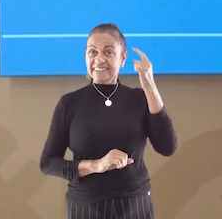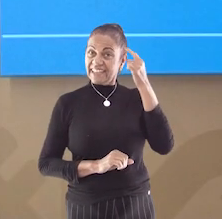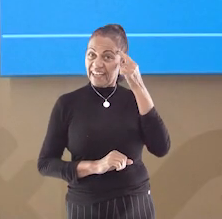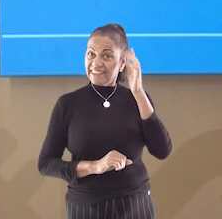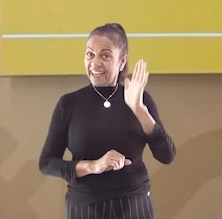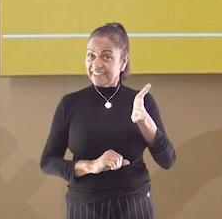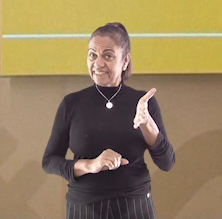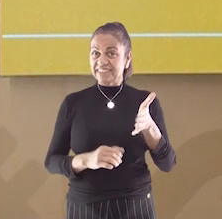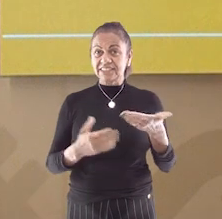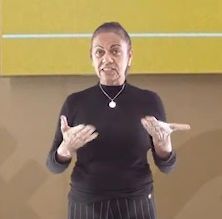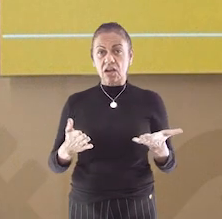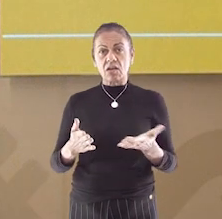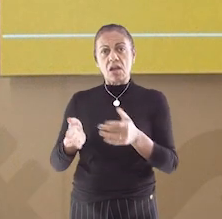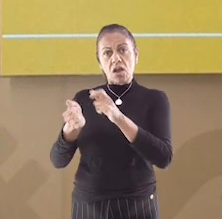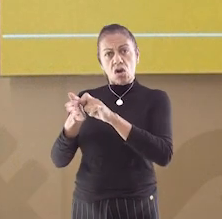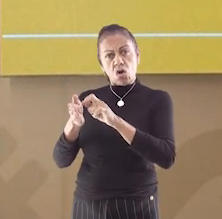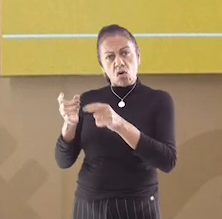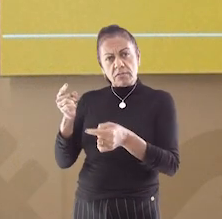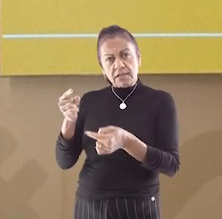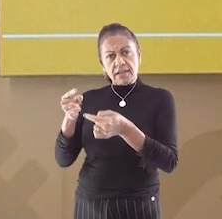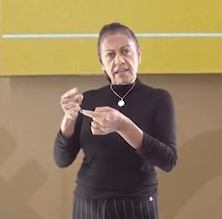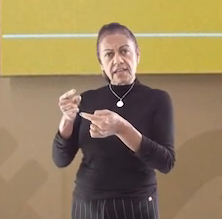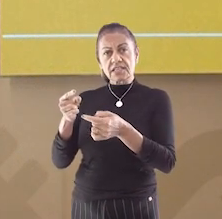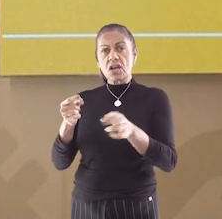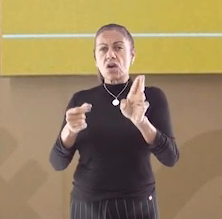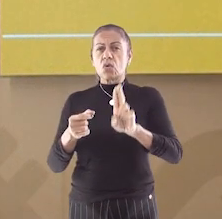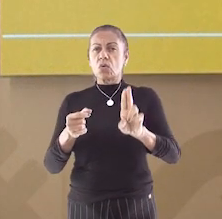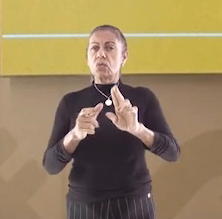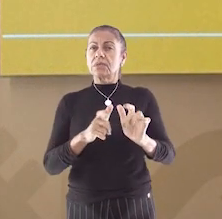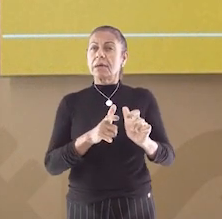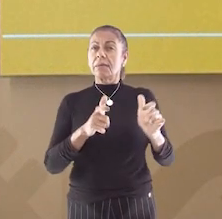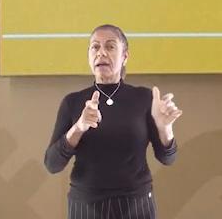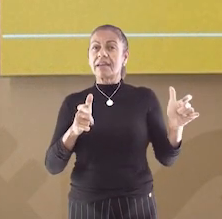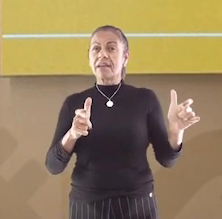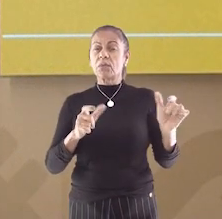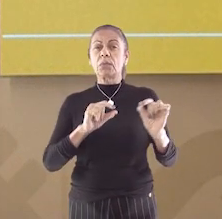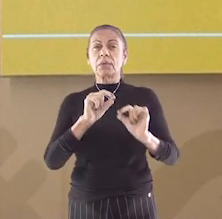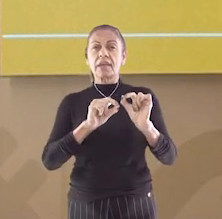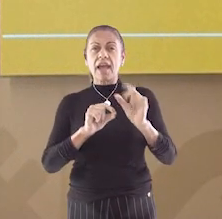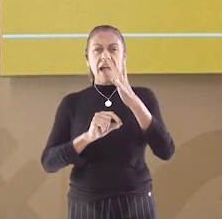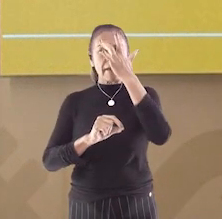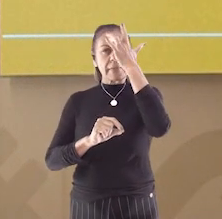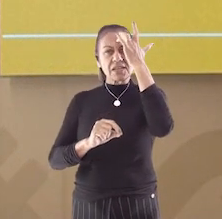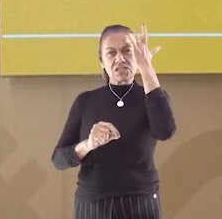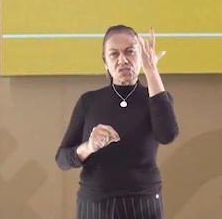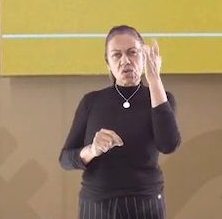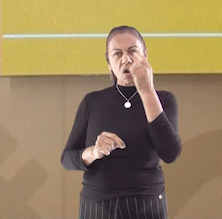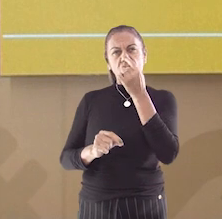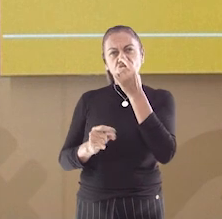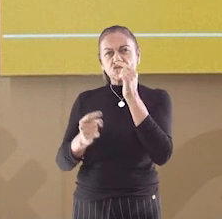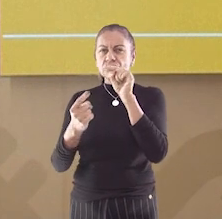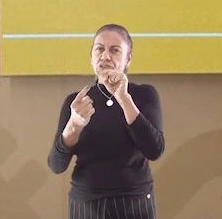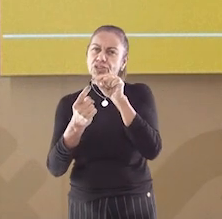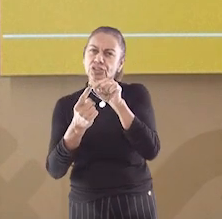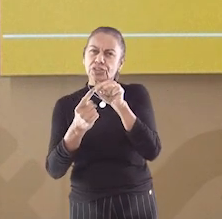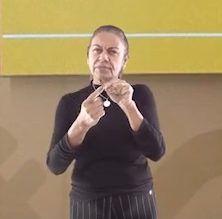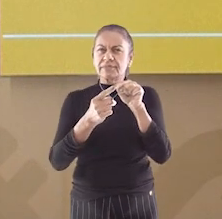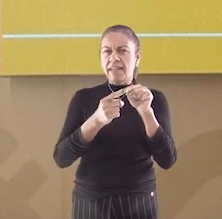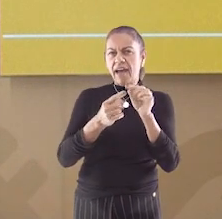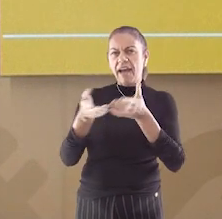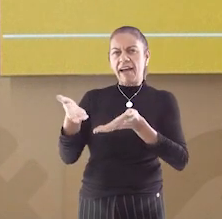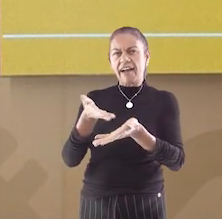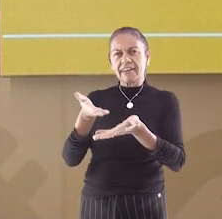Pensaram? O bilhete é um gênero textual mais utilizado entre pessoas com uma certa intimidade e não exige